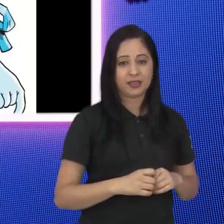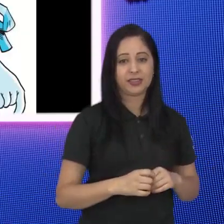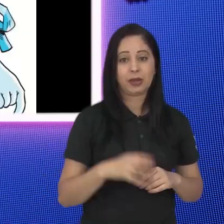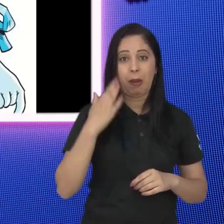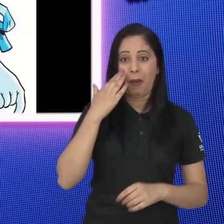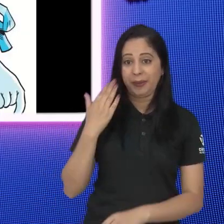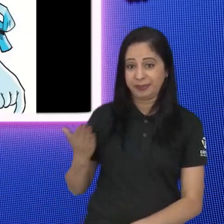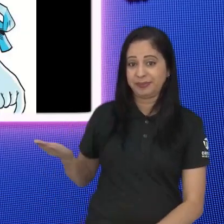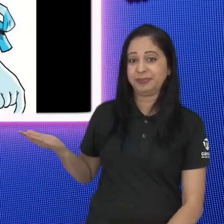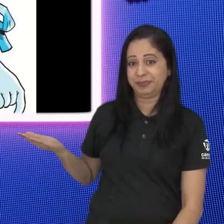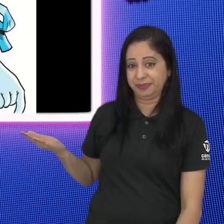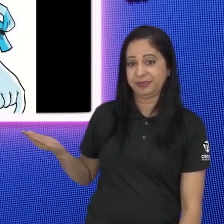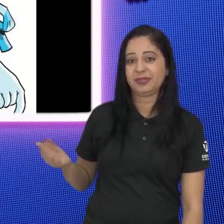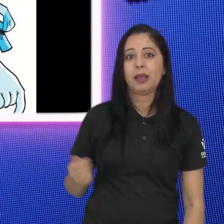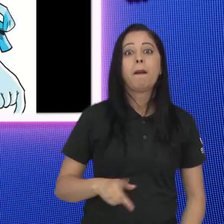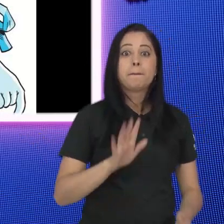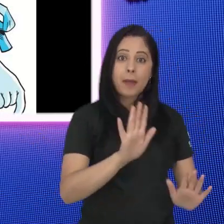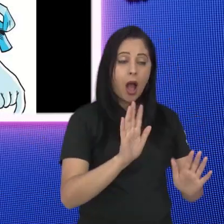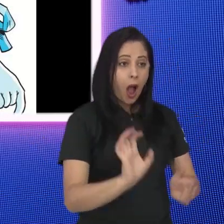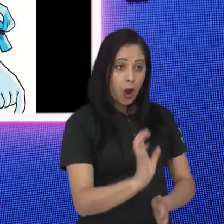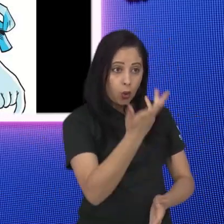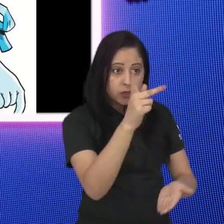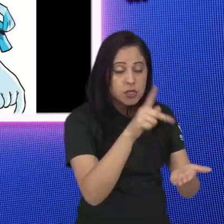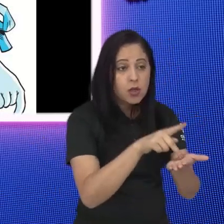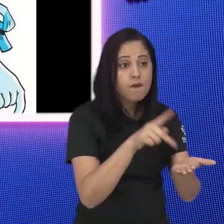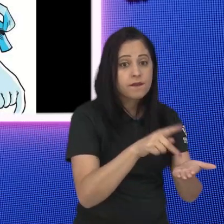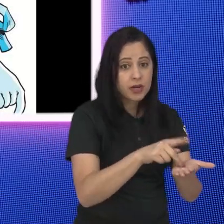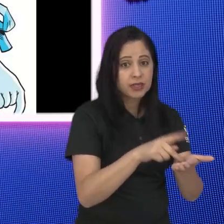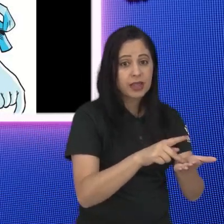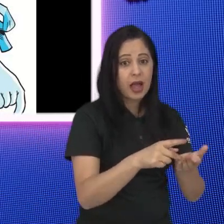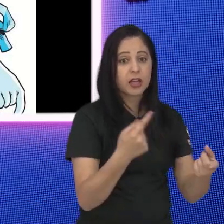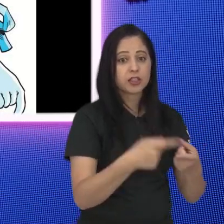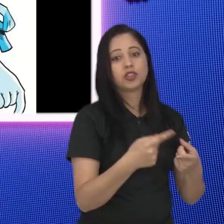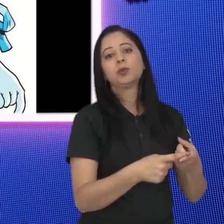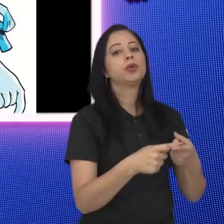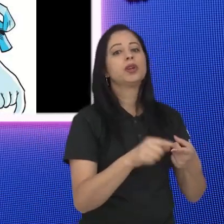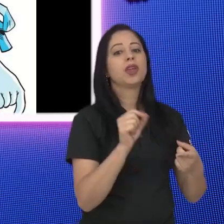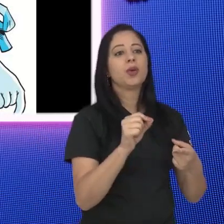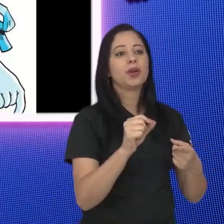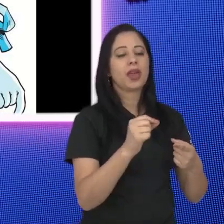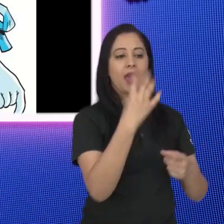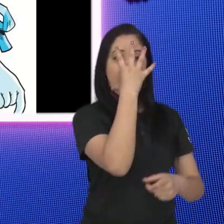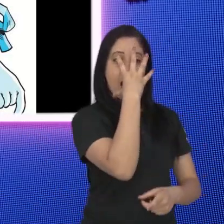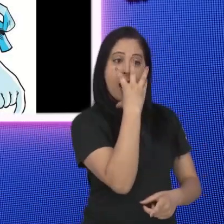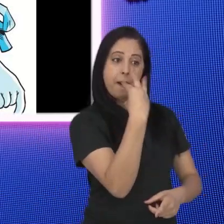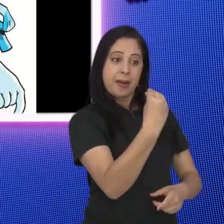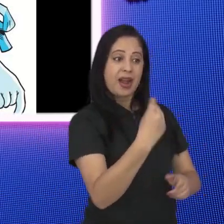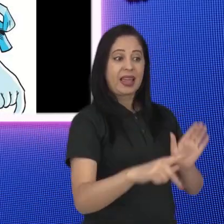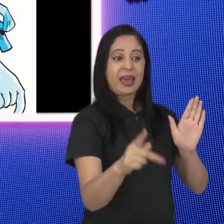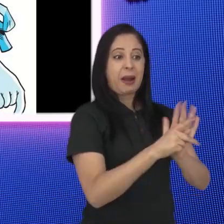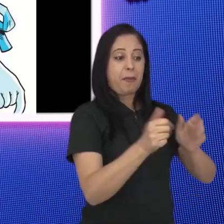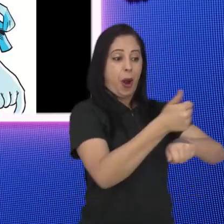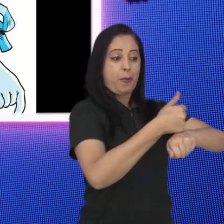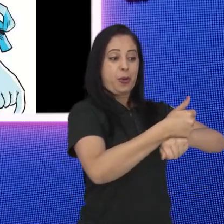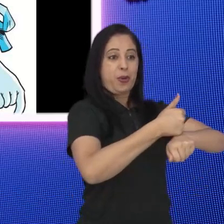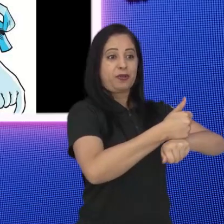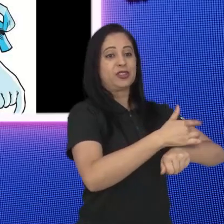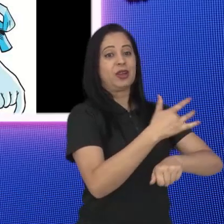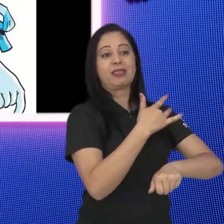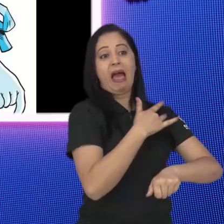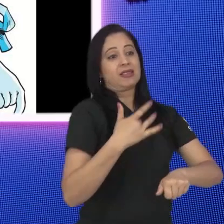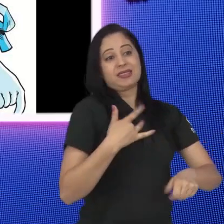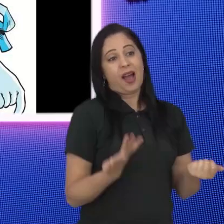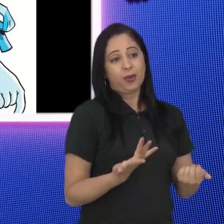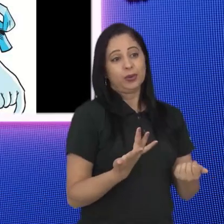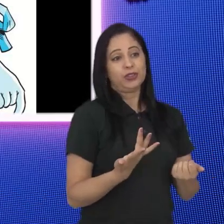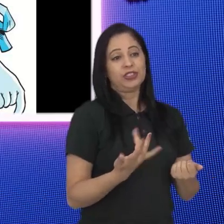símbolo da morte. Exatamente, mas na verdade toda aquela figura eram os profissionais da área de saúde, exatamente, era